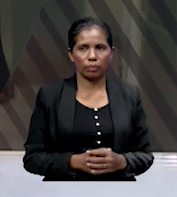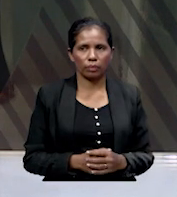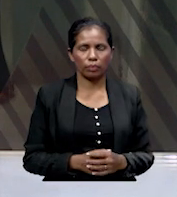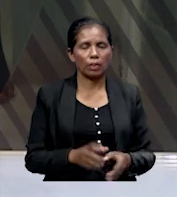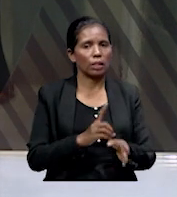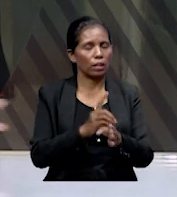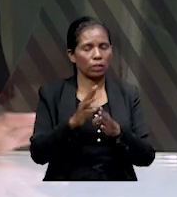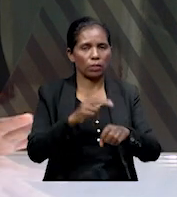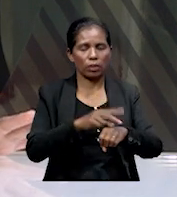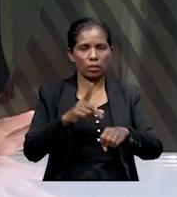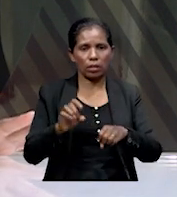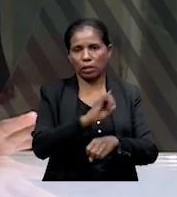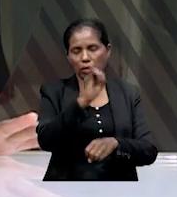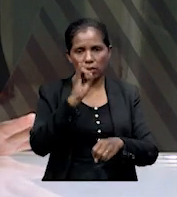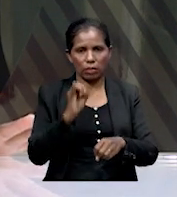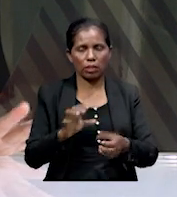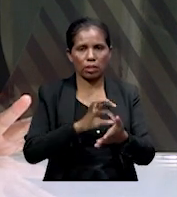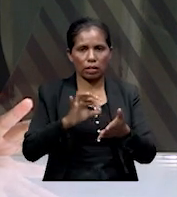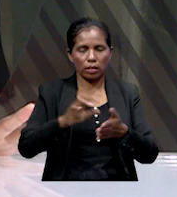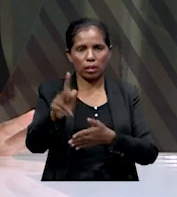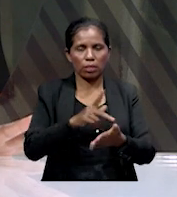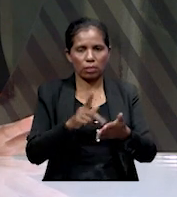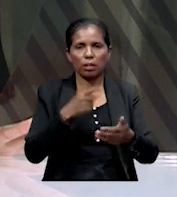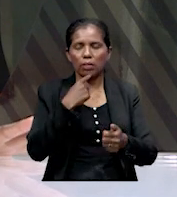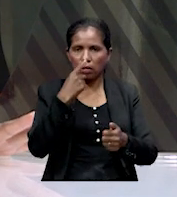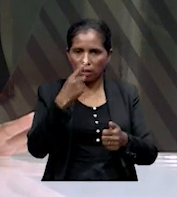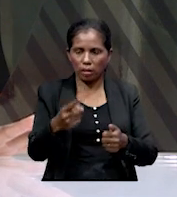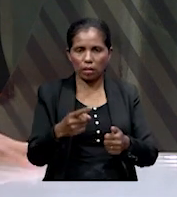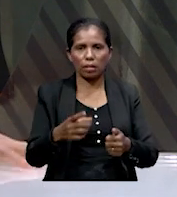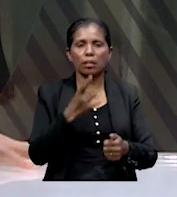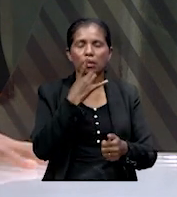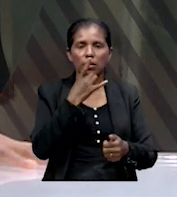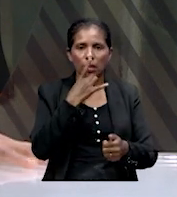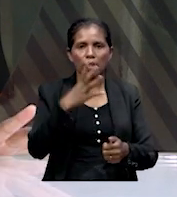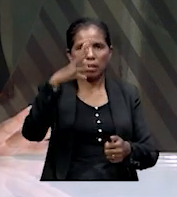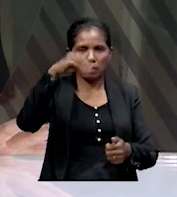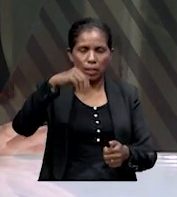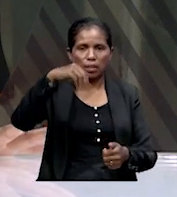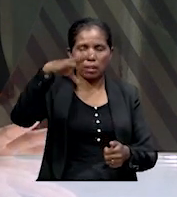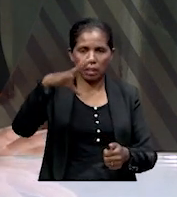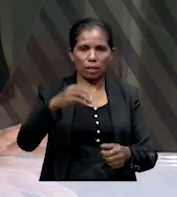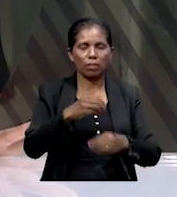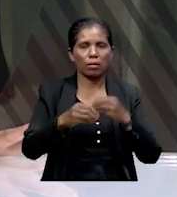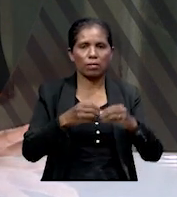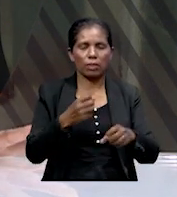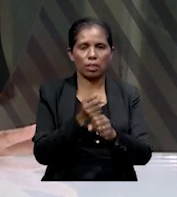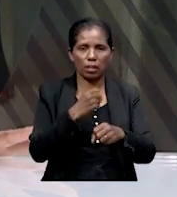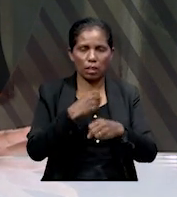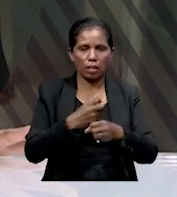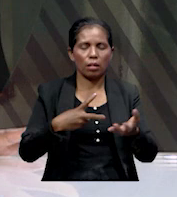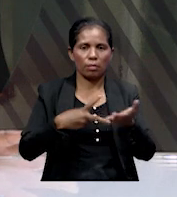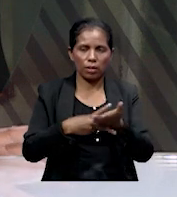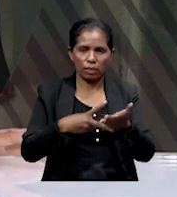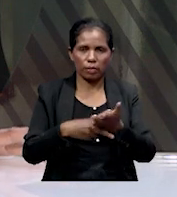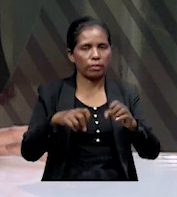Diretor Nacional de Identificação Civil, Registro Criminal ATT, Eletricidade Lacanmate, afeta a máquina produz passaporte